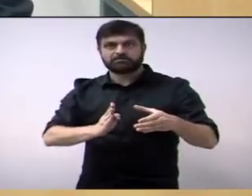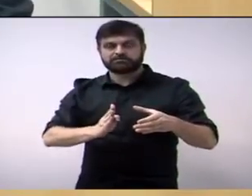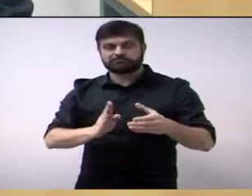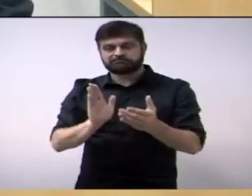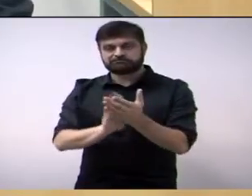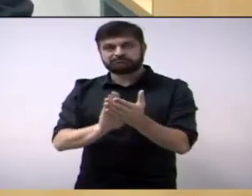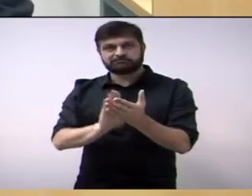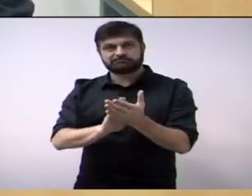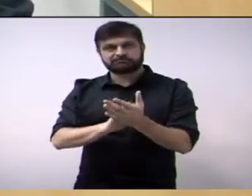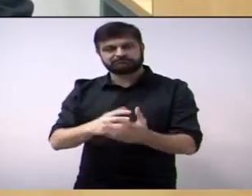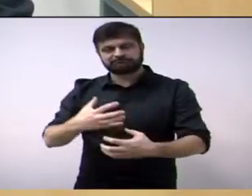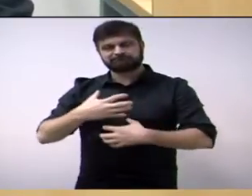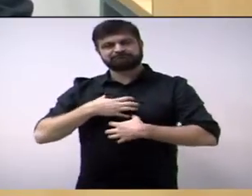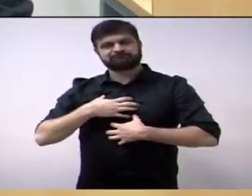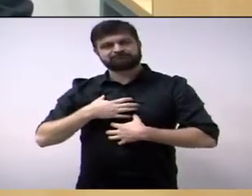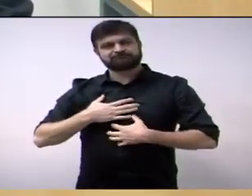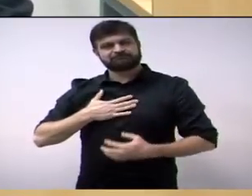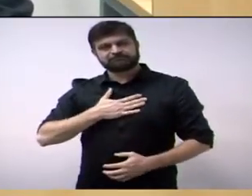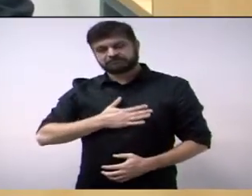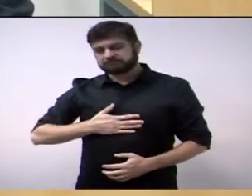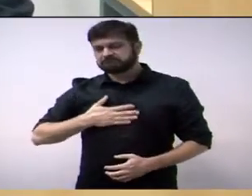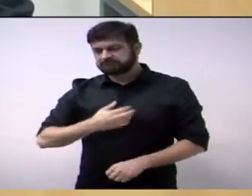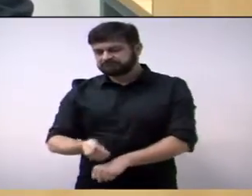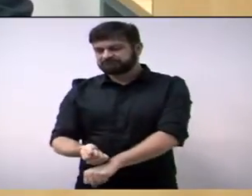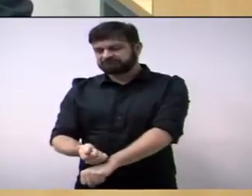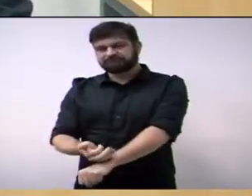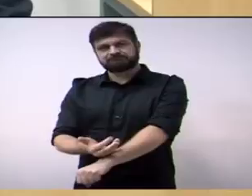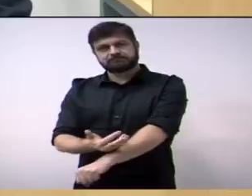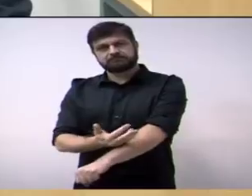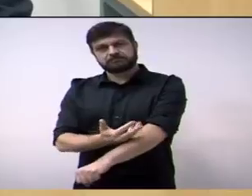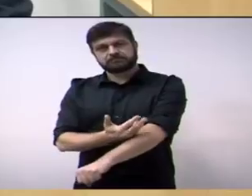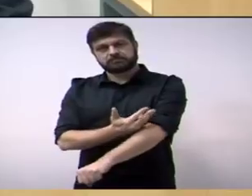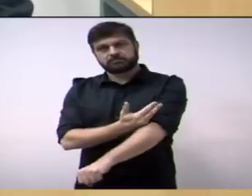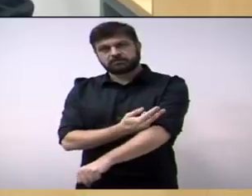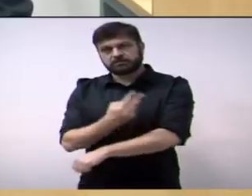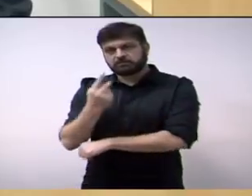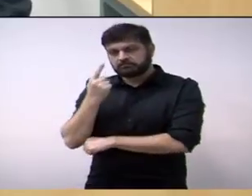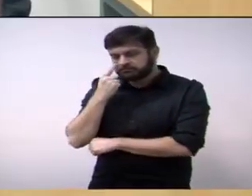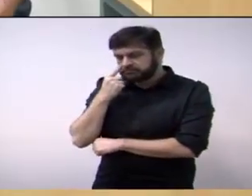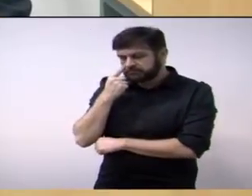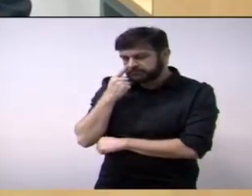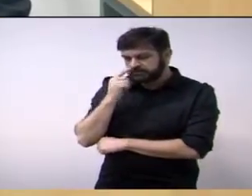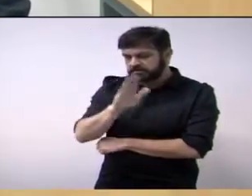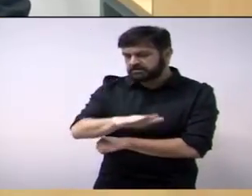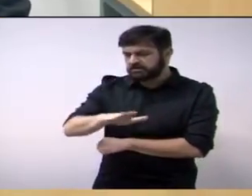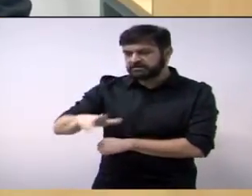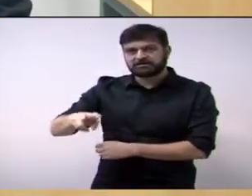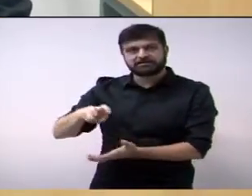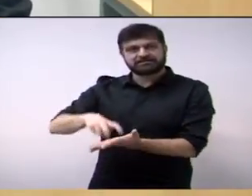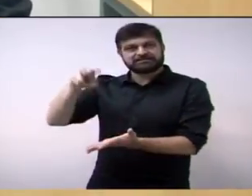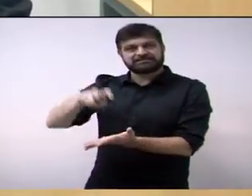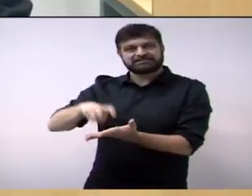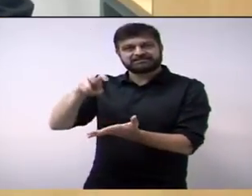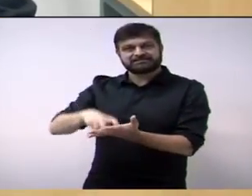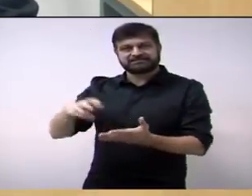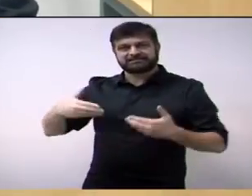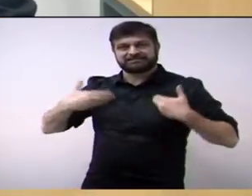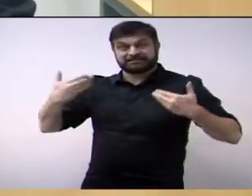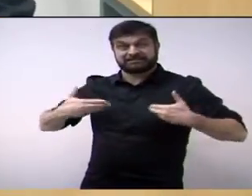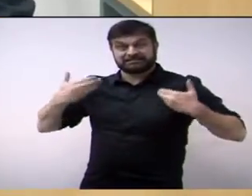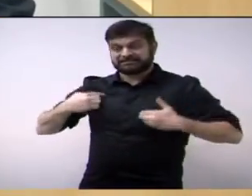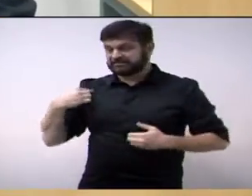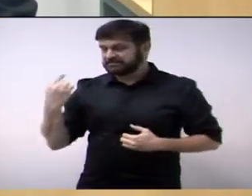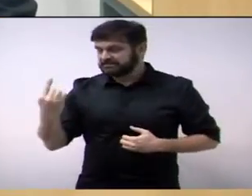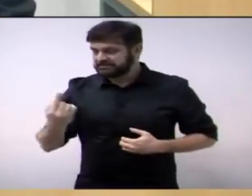ali para mim muito, muito gostoso, emocionante, onde eu vi aquelas crianças ali felizes. E tivemos o prazer